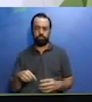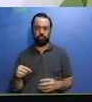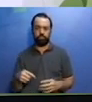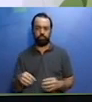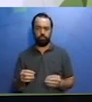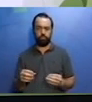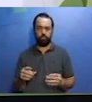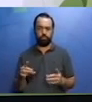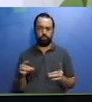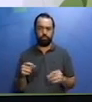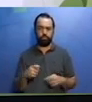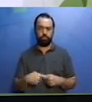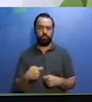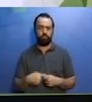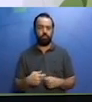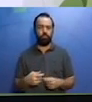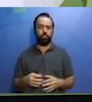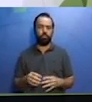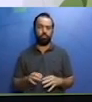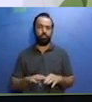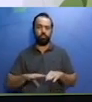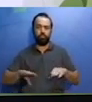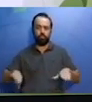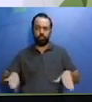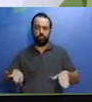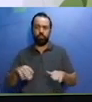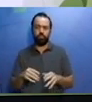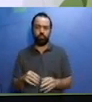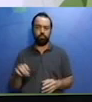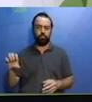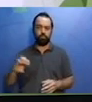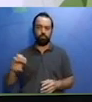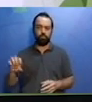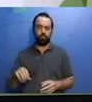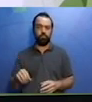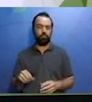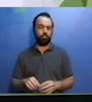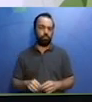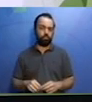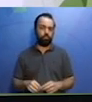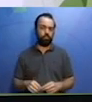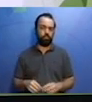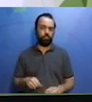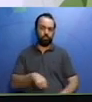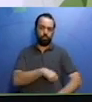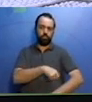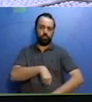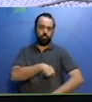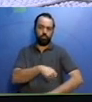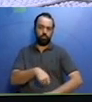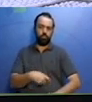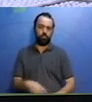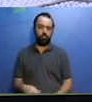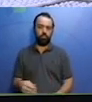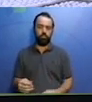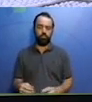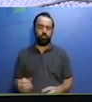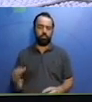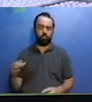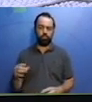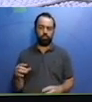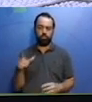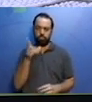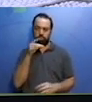ser recolhido. Um exemplo é a separação do sal de cozinha, que está presente na água do mar. Aqui nós